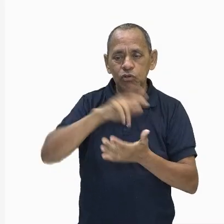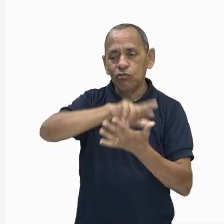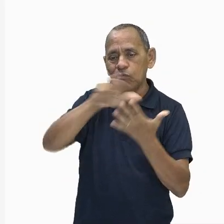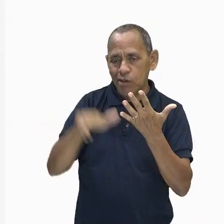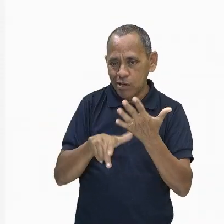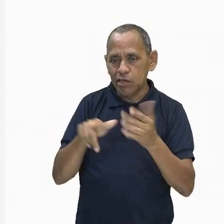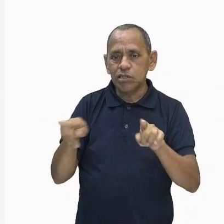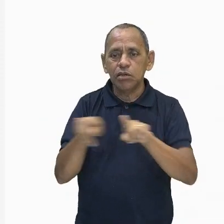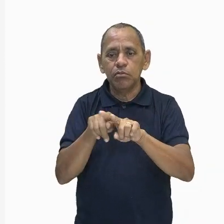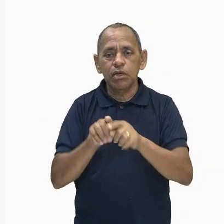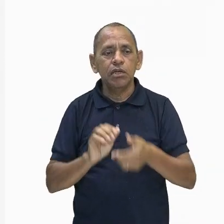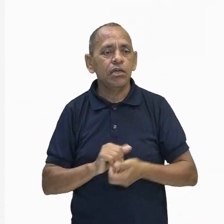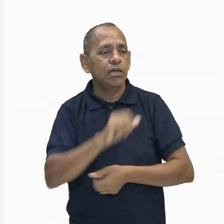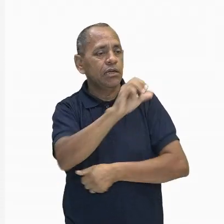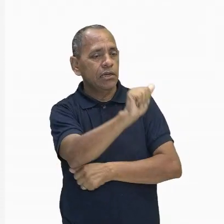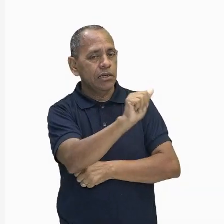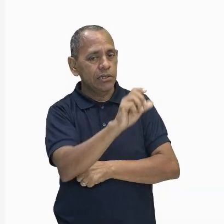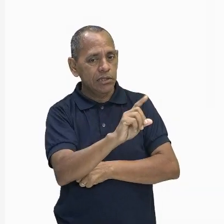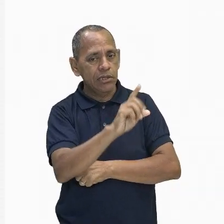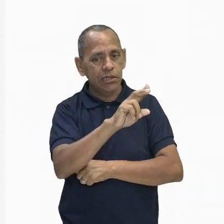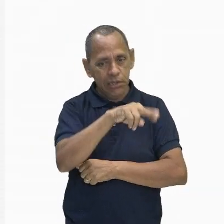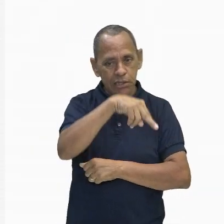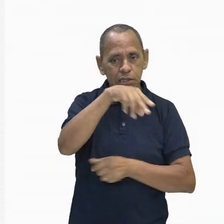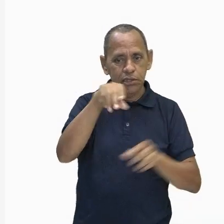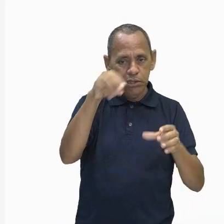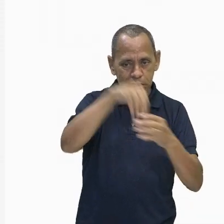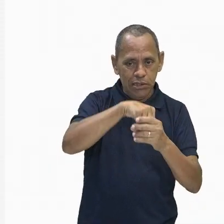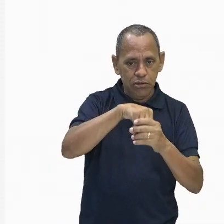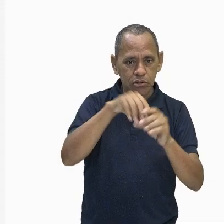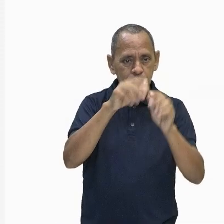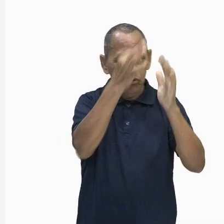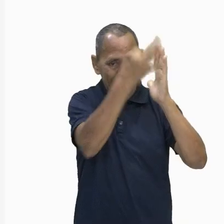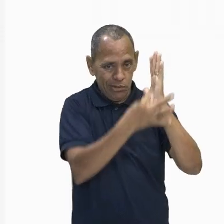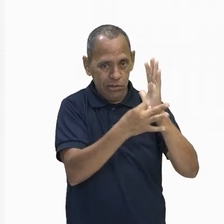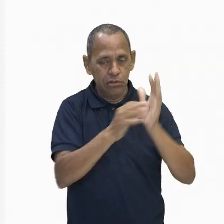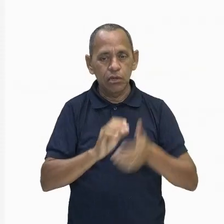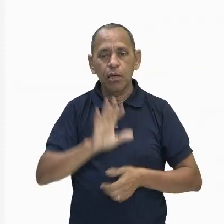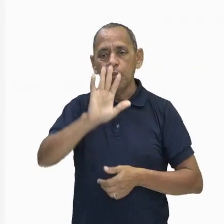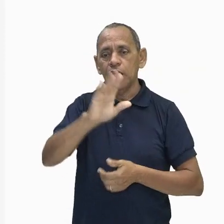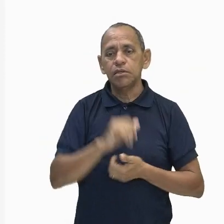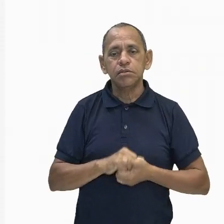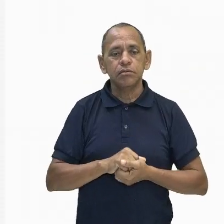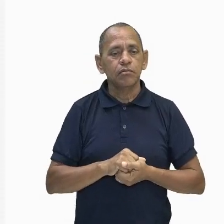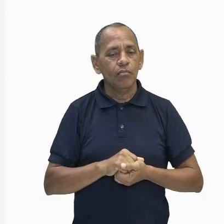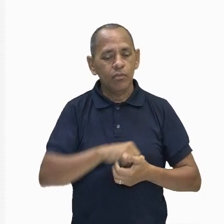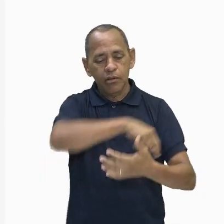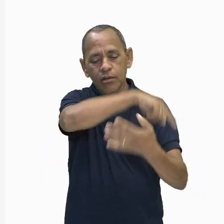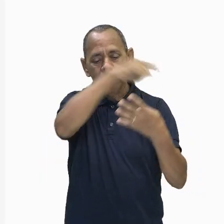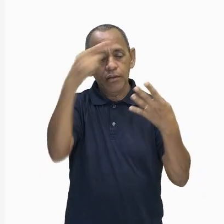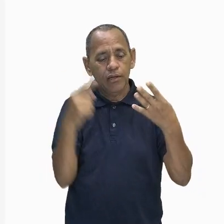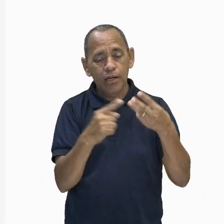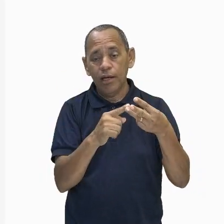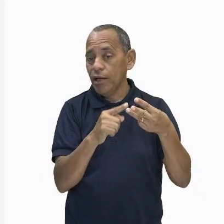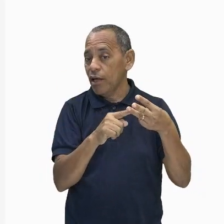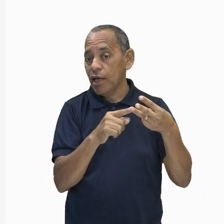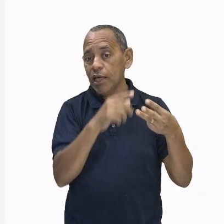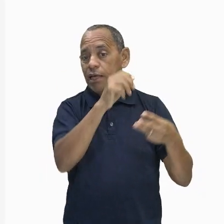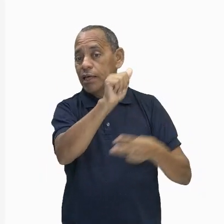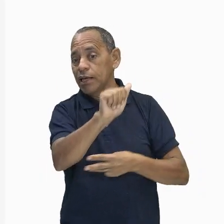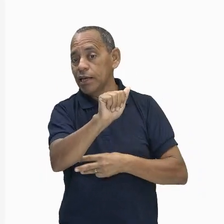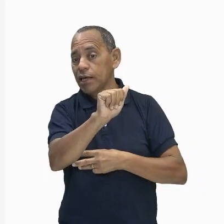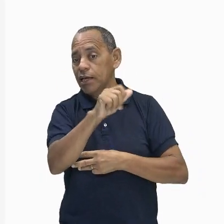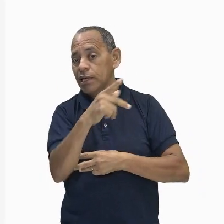adnominal traz para a gente em o texto, ok? E o aposto? Outro termo acessório também que nós temos